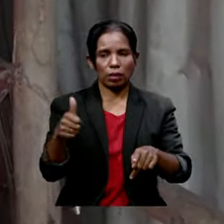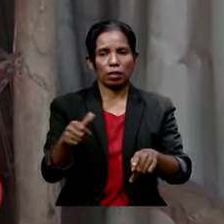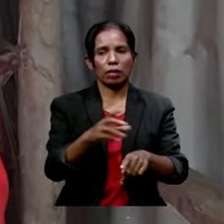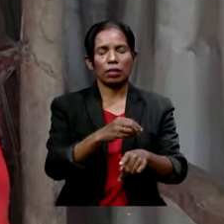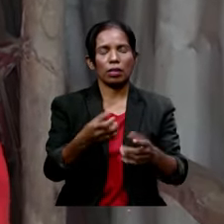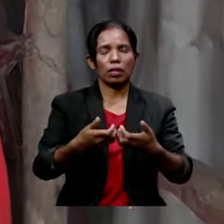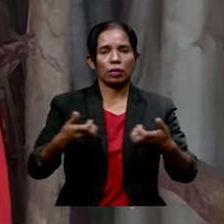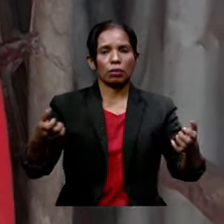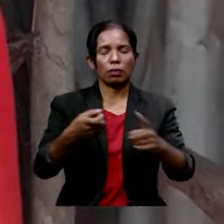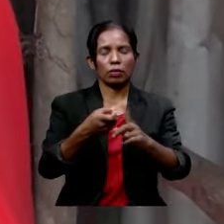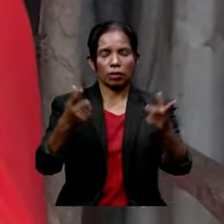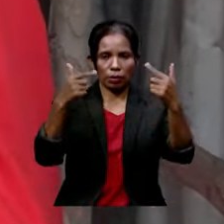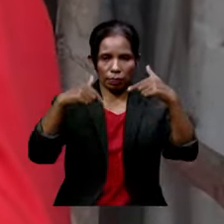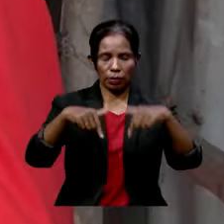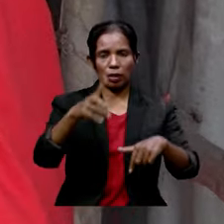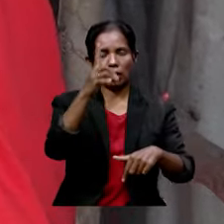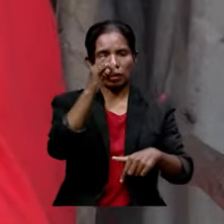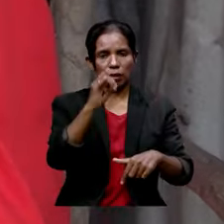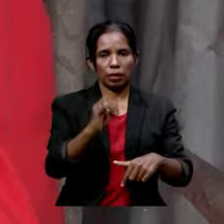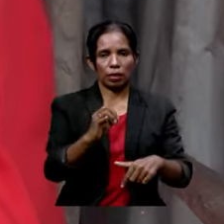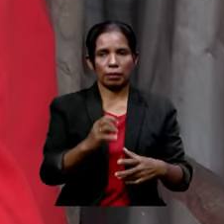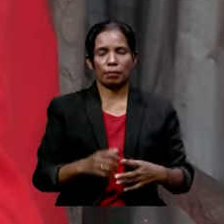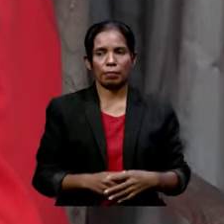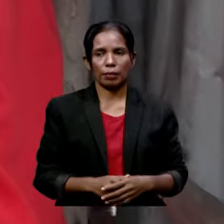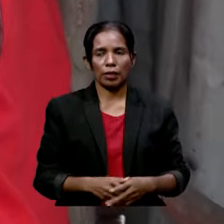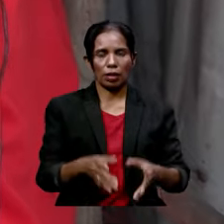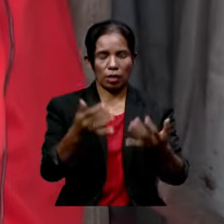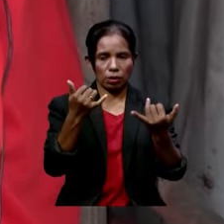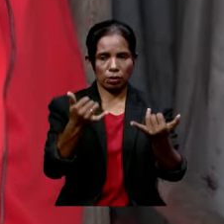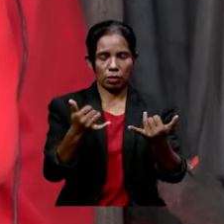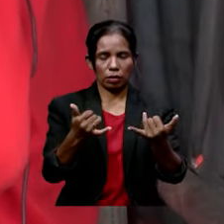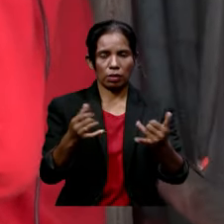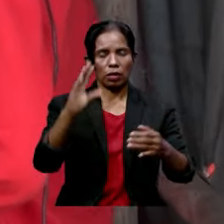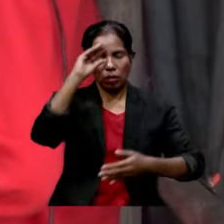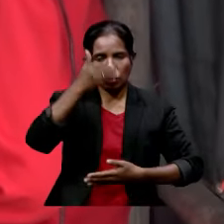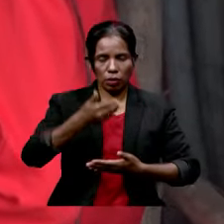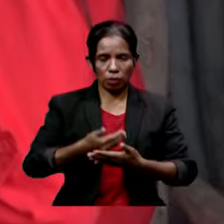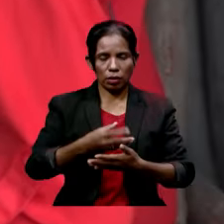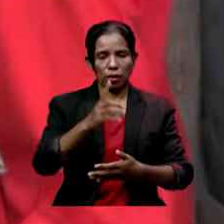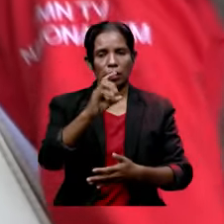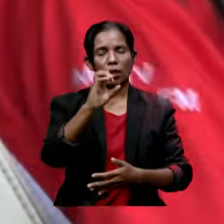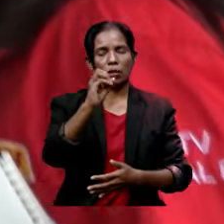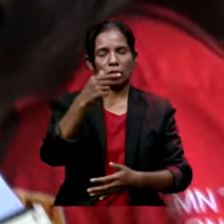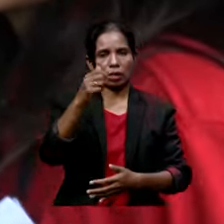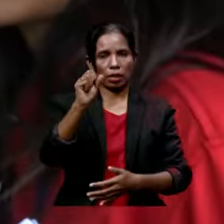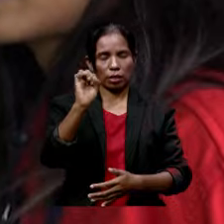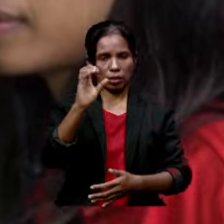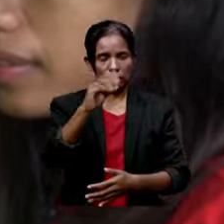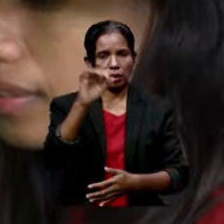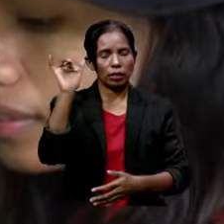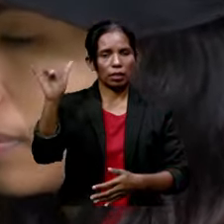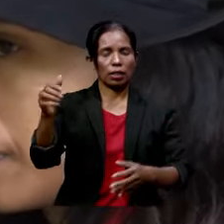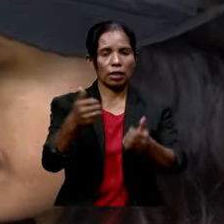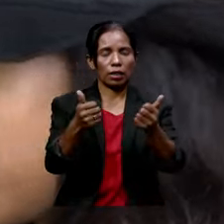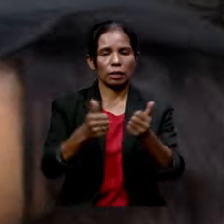sesan husi remisiu, hodi mai hela ia capital dili. Dadaung ne, huni uan de Gracio Ribeiro, hela ia aldea mata